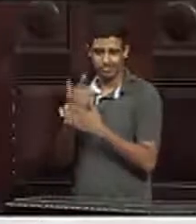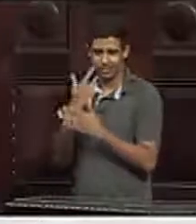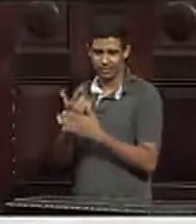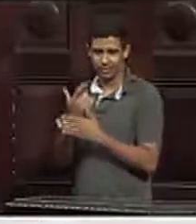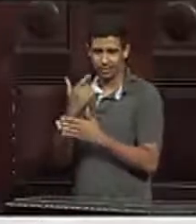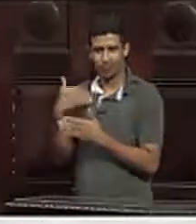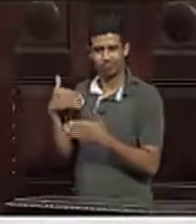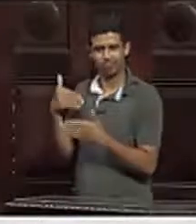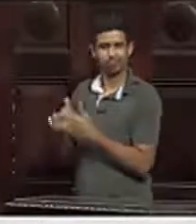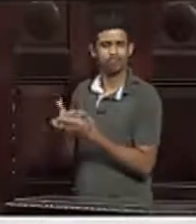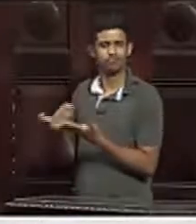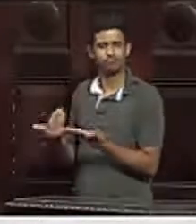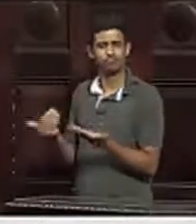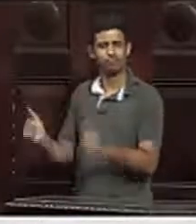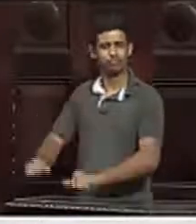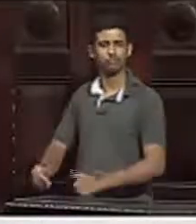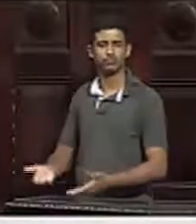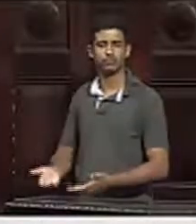insumos.